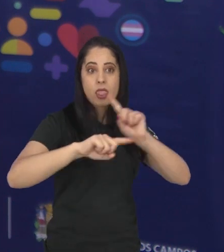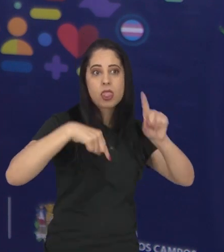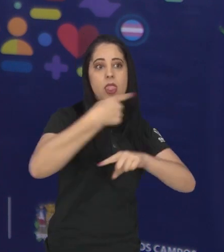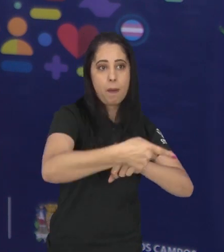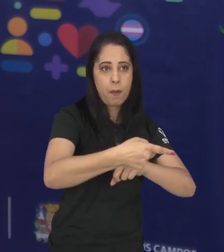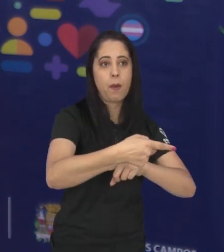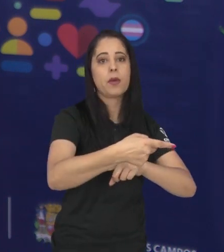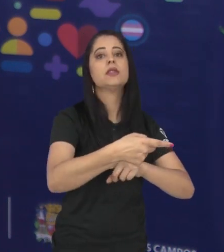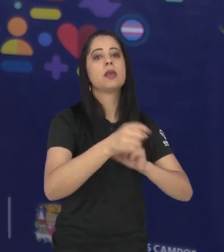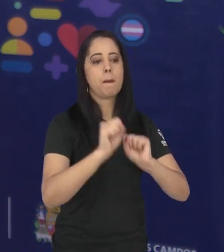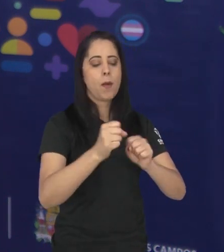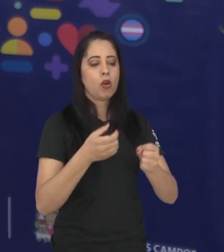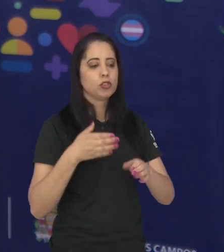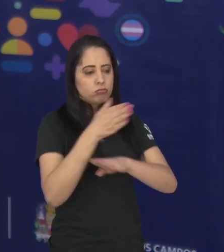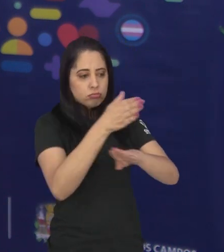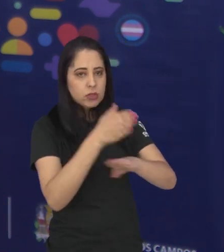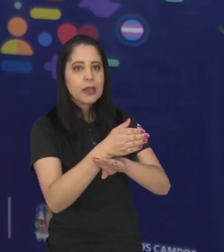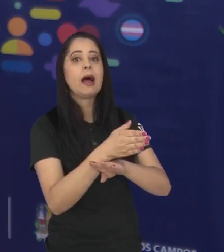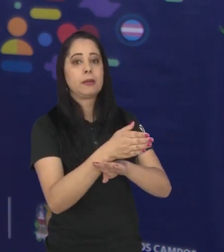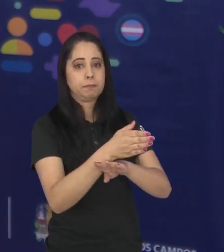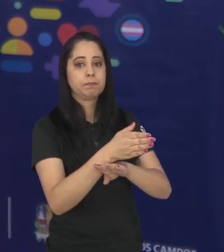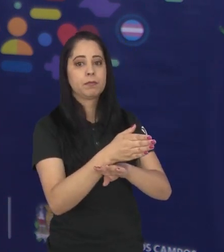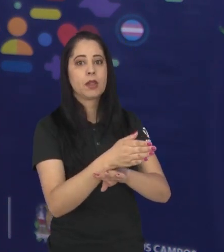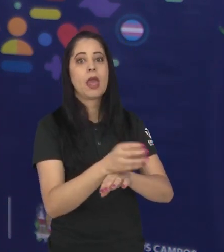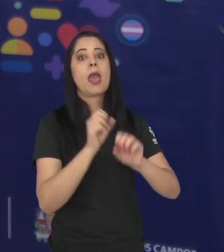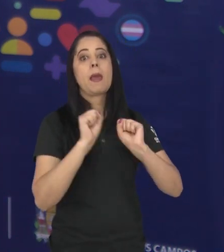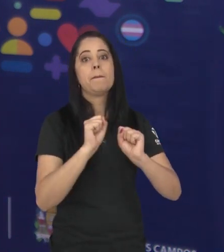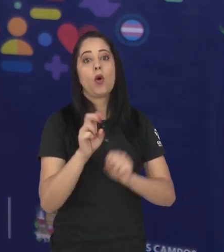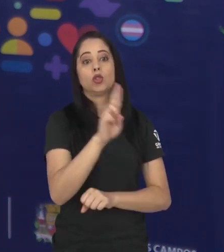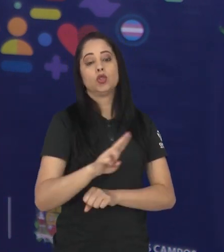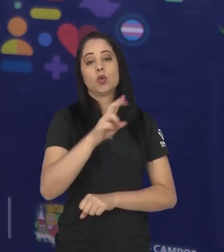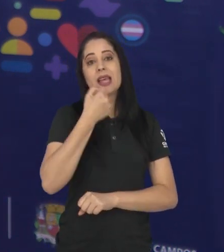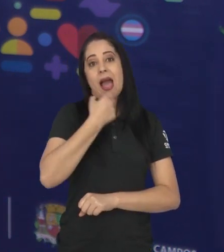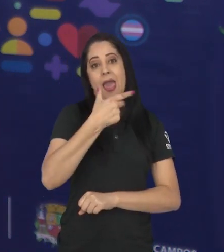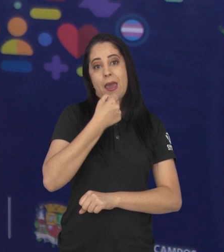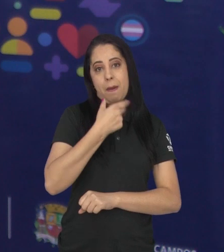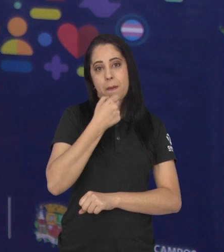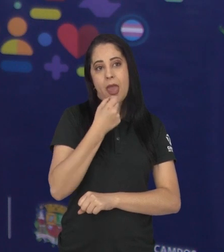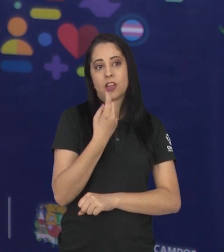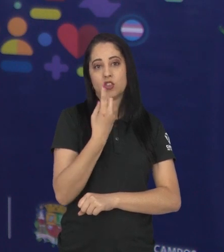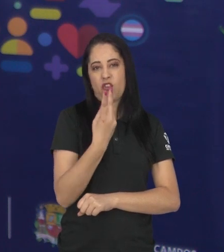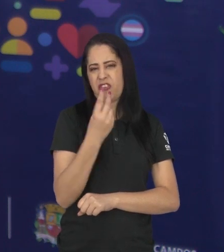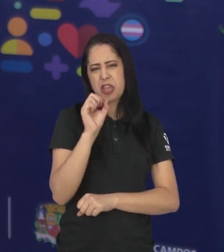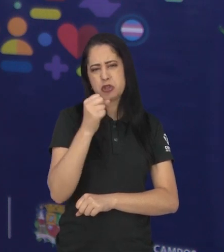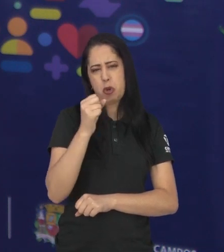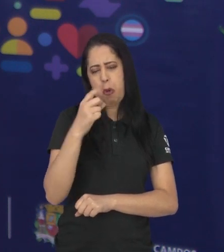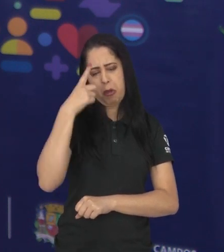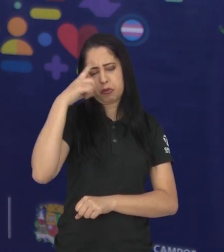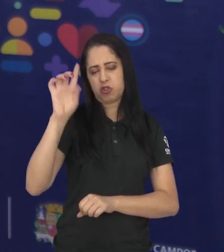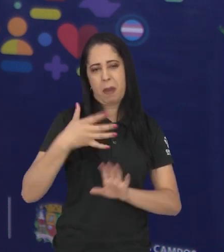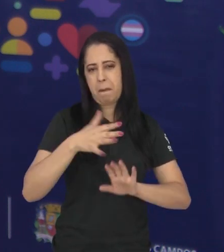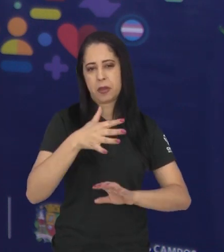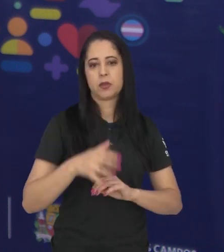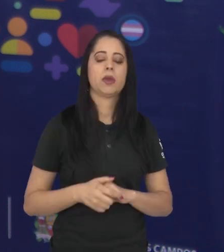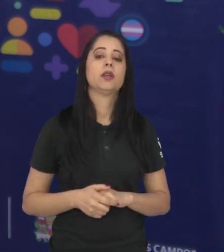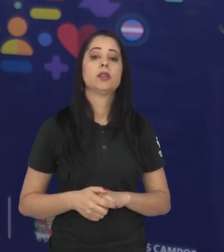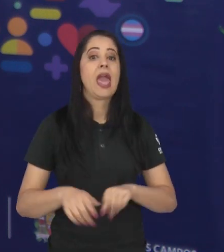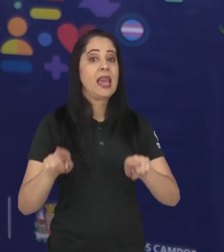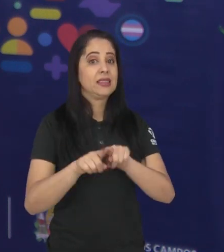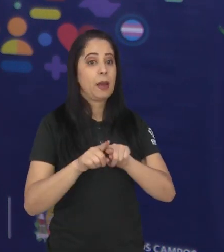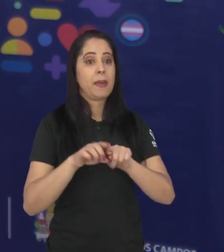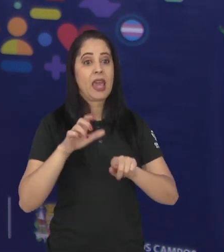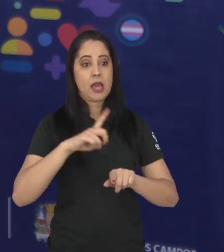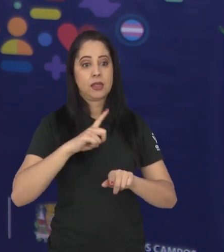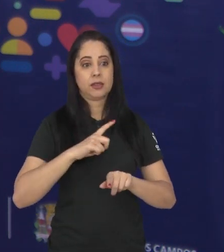exposição sexual de risco, e ela deve ser usada durante 28 dias. Além disso, nós temos a